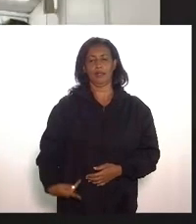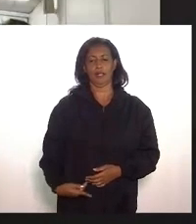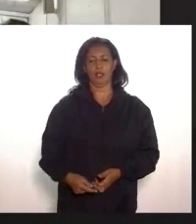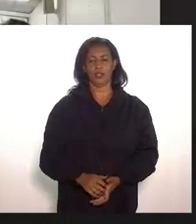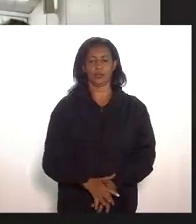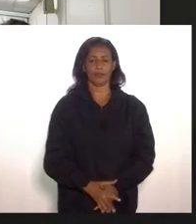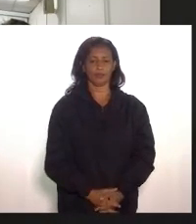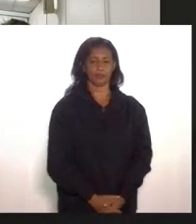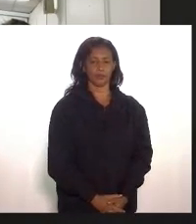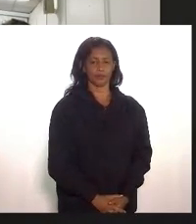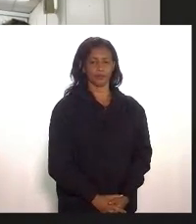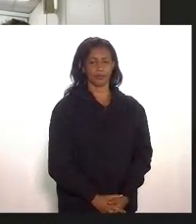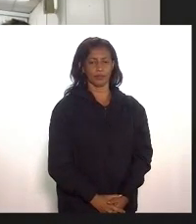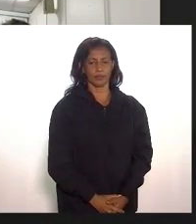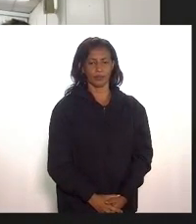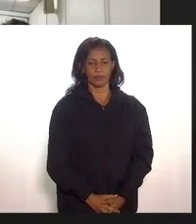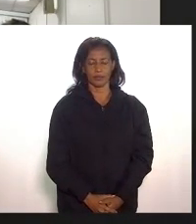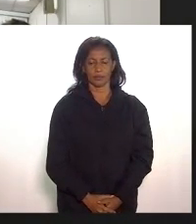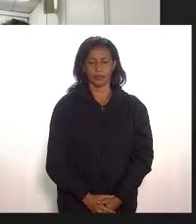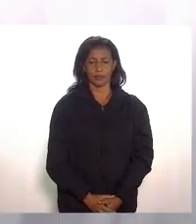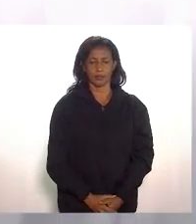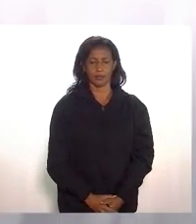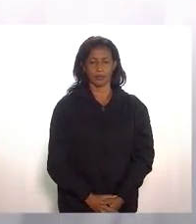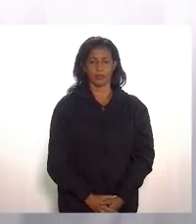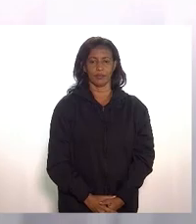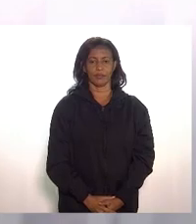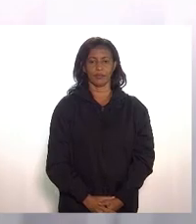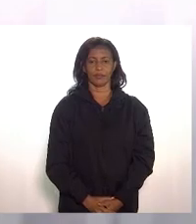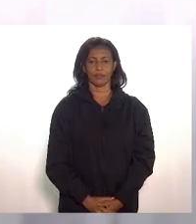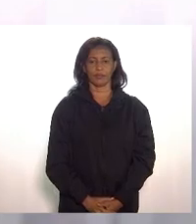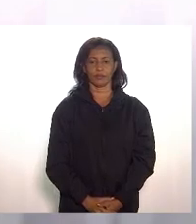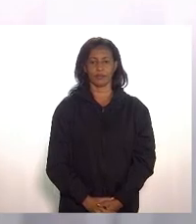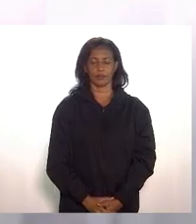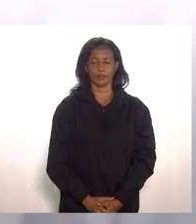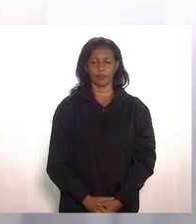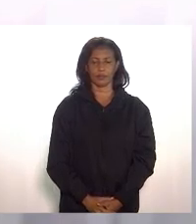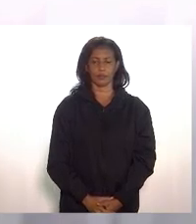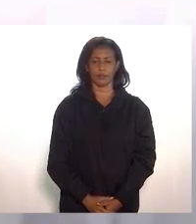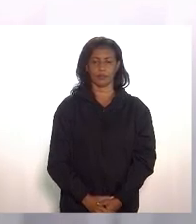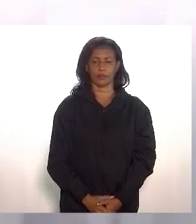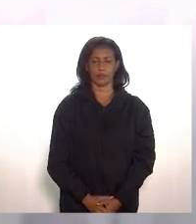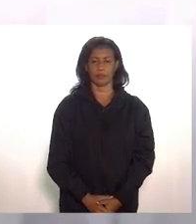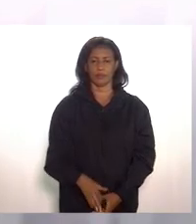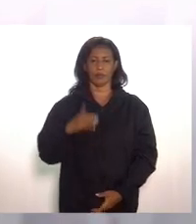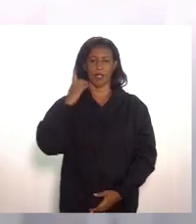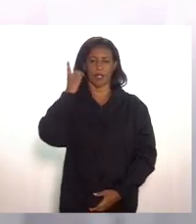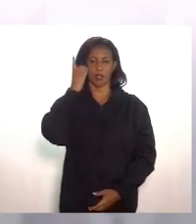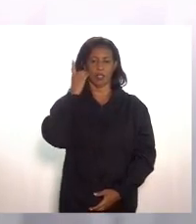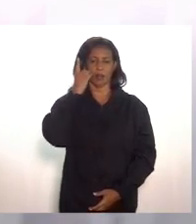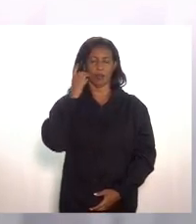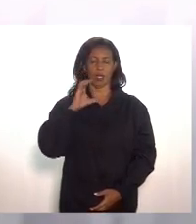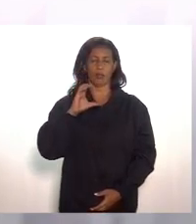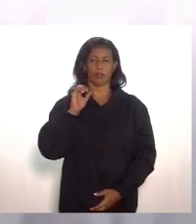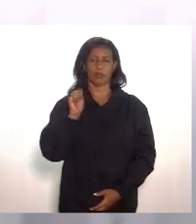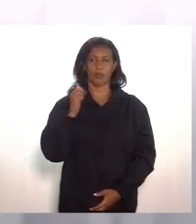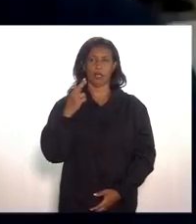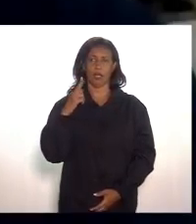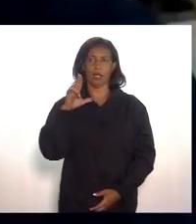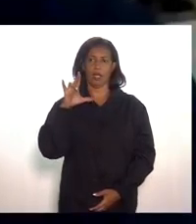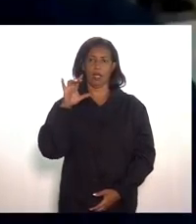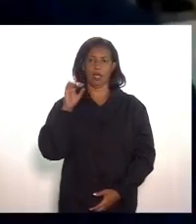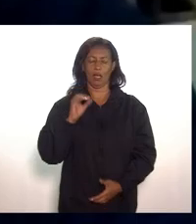Obrigado, deputado Alexandre Freitas. O próximo inscrito é o deputado para discutir, o deputado Carlos Macedo. Me inscreve,